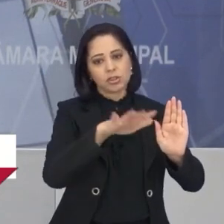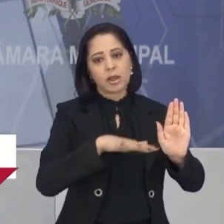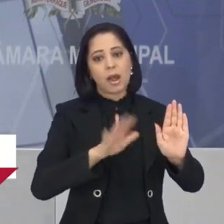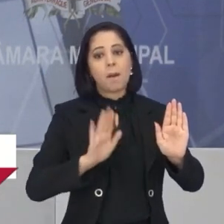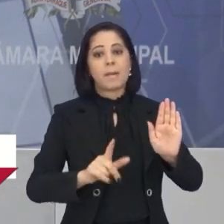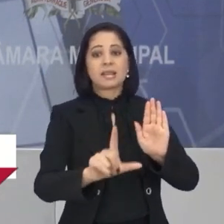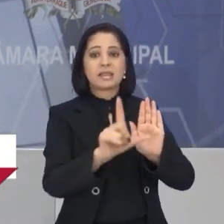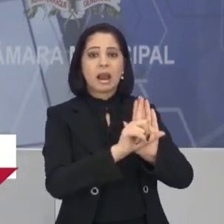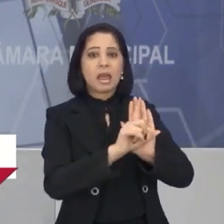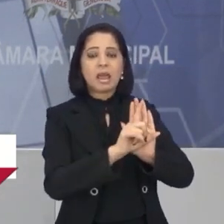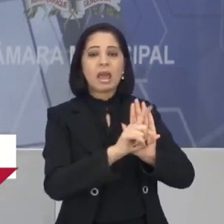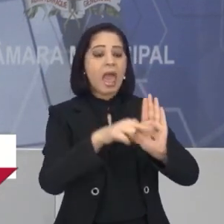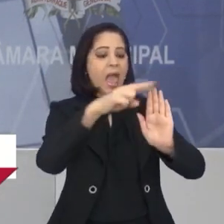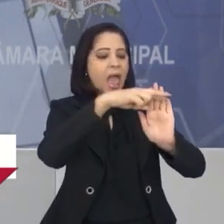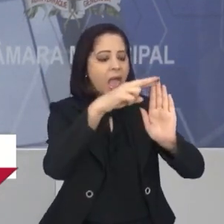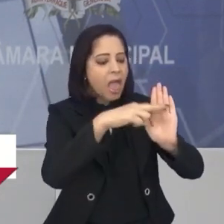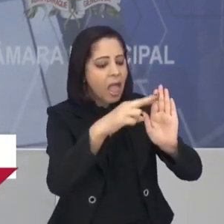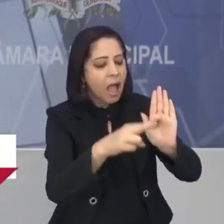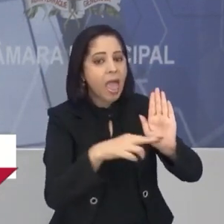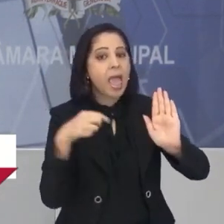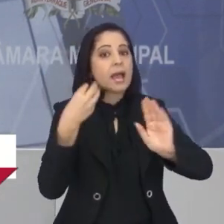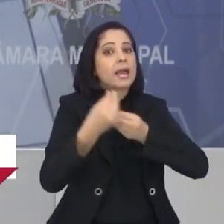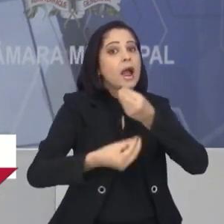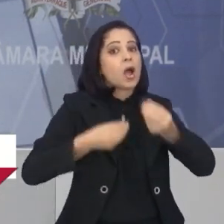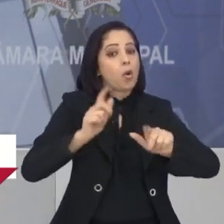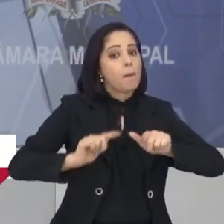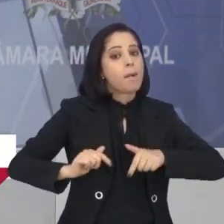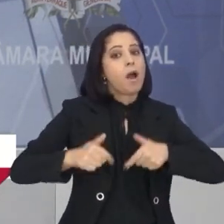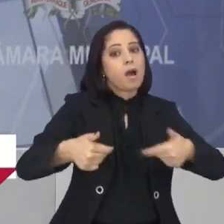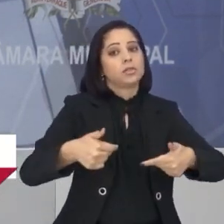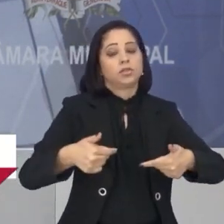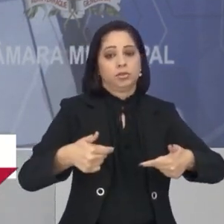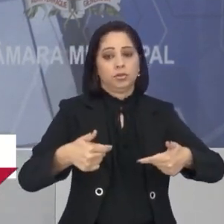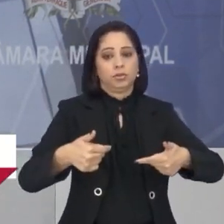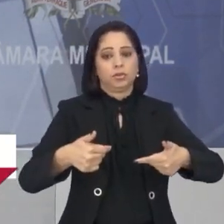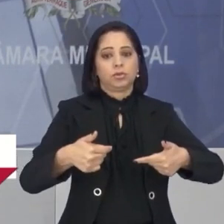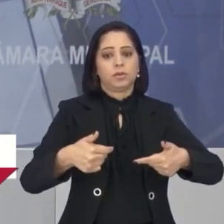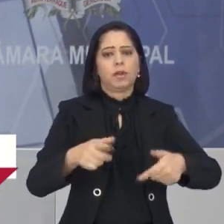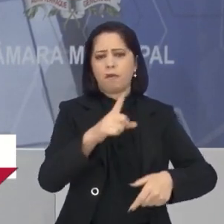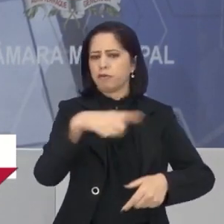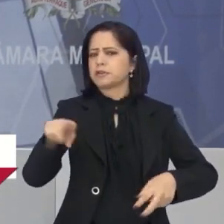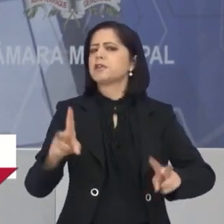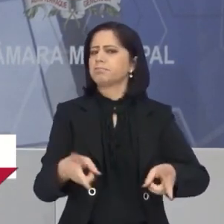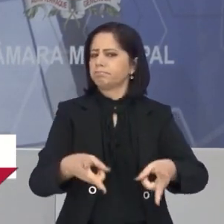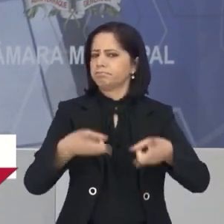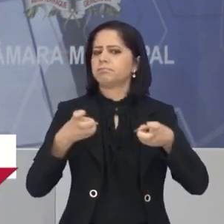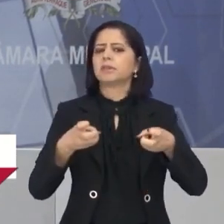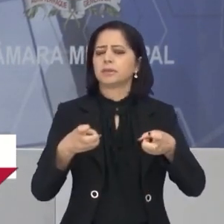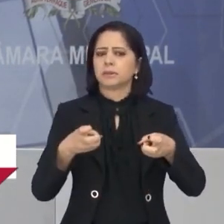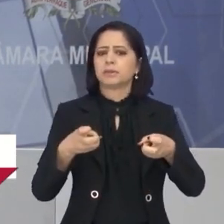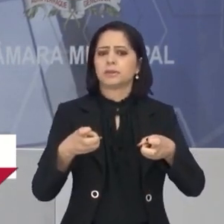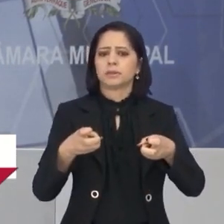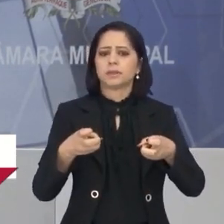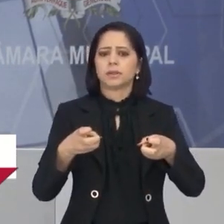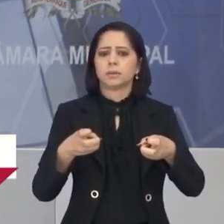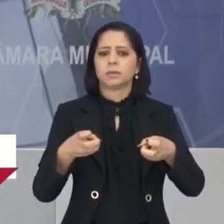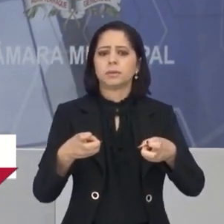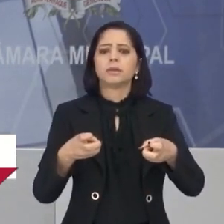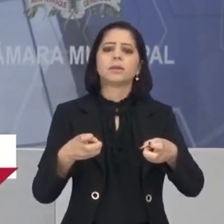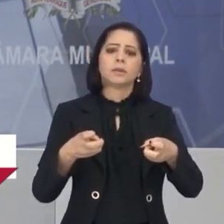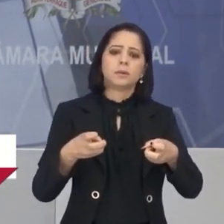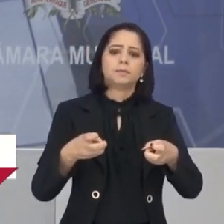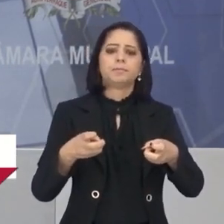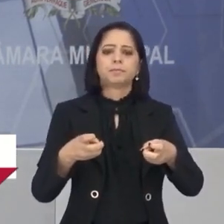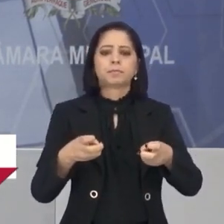manual de procedimentos então eh eh eu vou comentar aqui ao longo da Apresentação mas vocês vão perceber que a lei tratou de de de